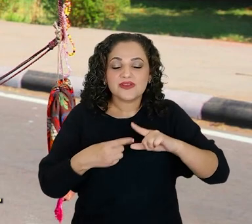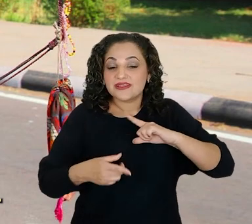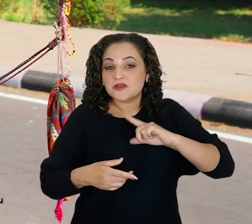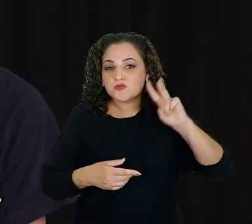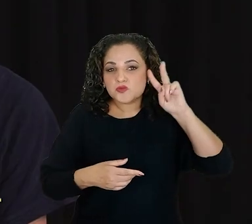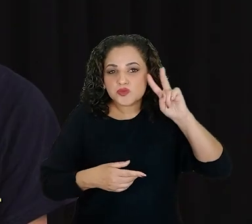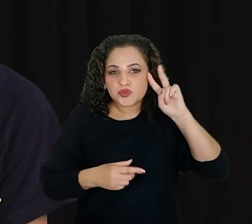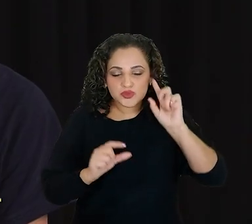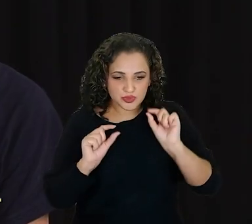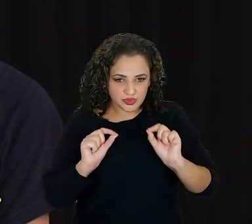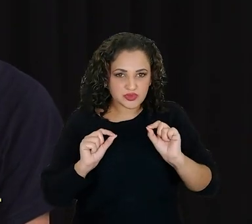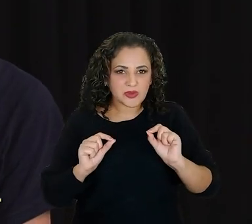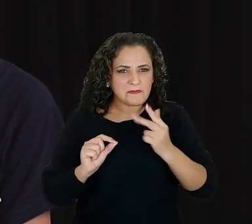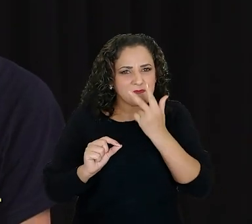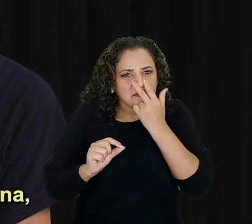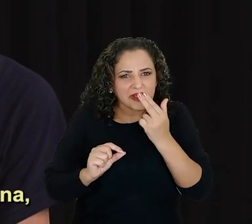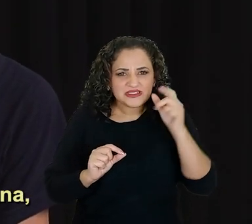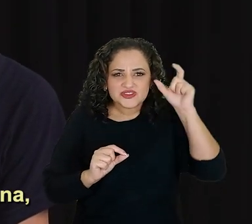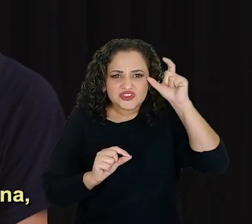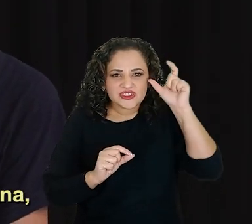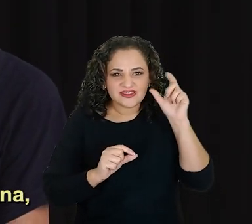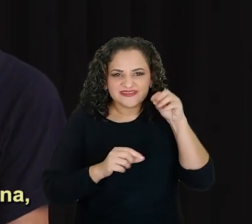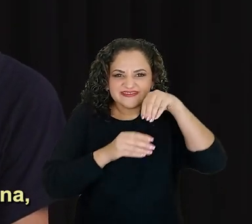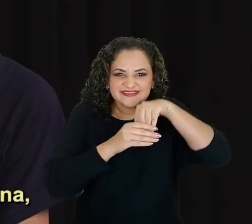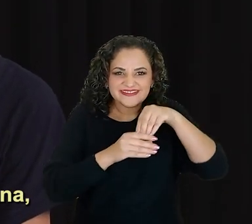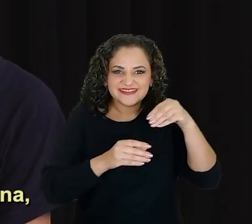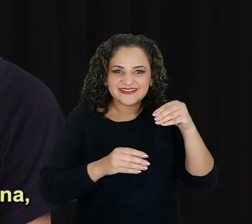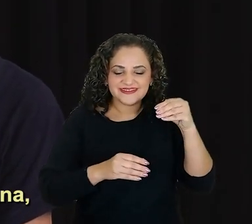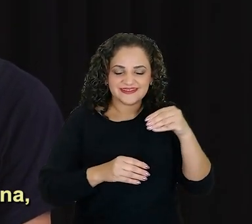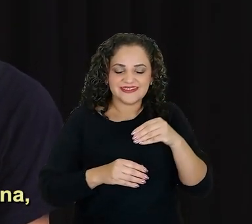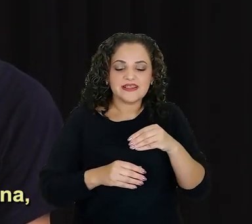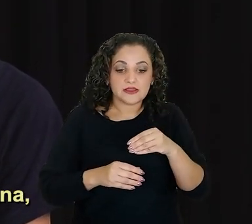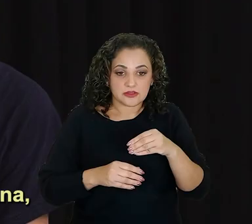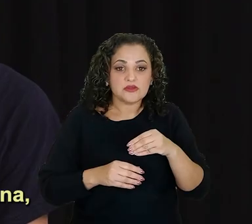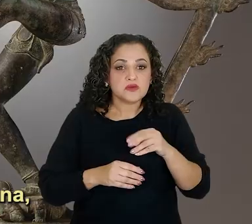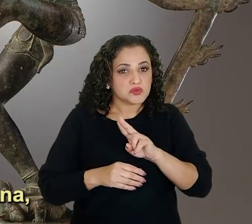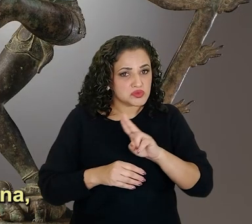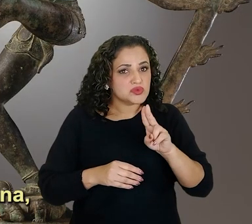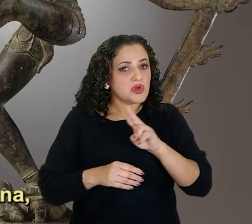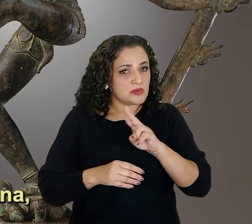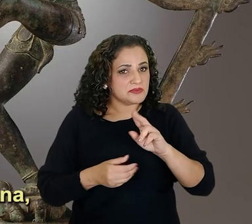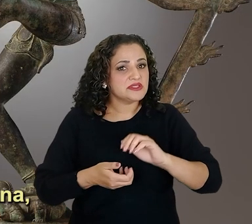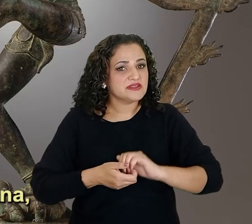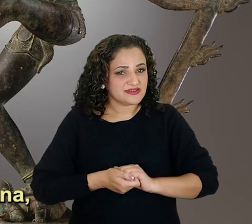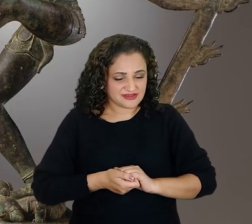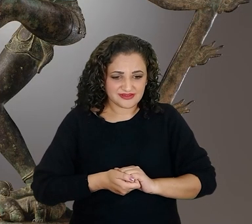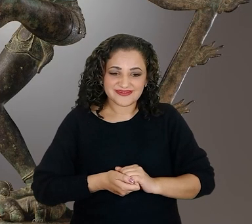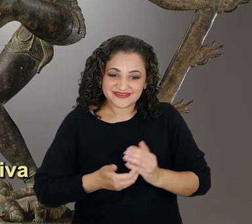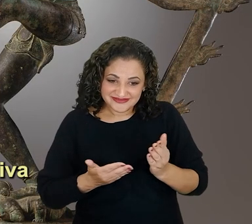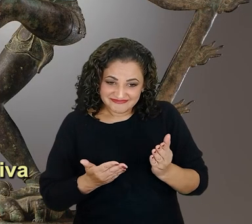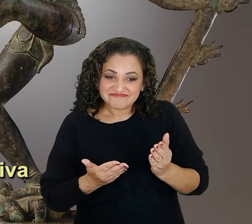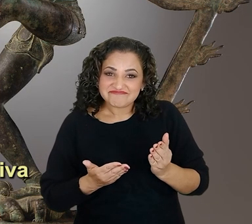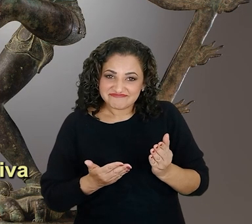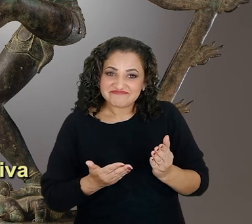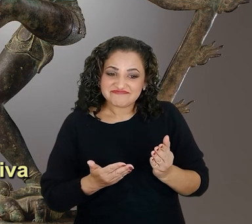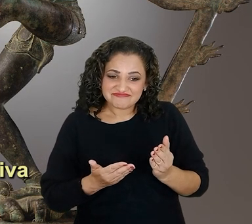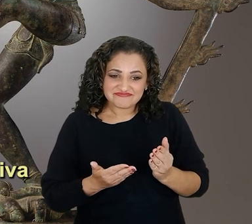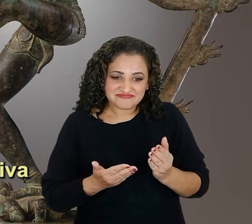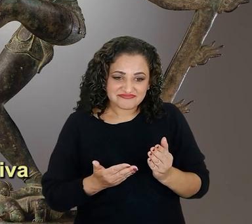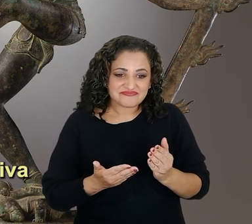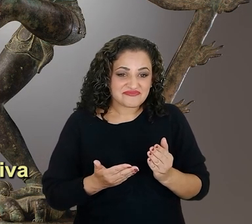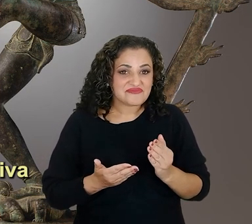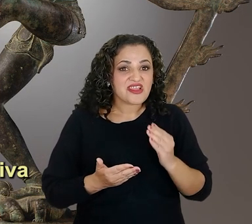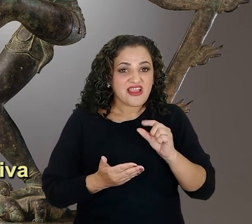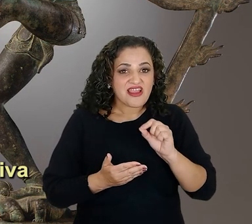que diz que um demônio né o nome do instrumento Vem de um demônio que era o ravana que ele tocava